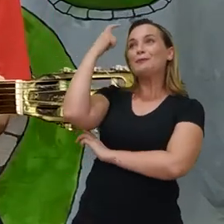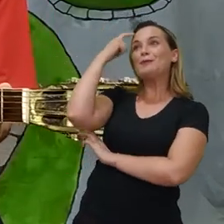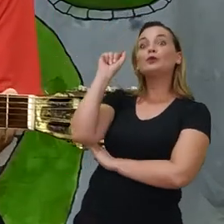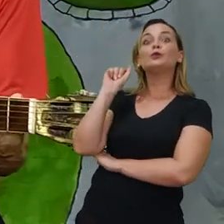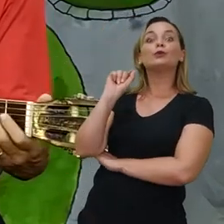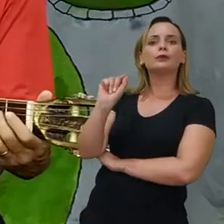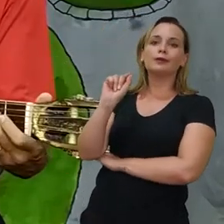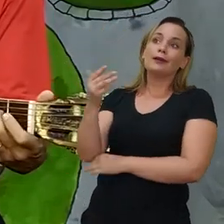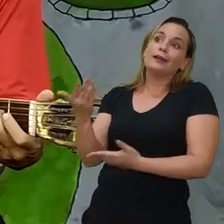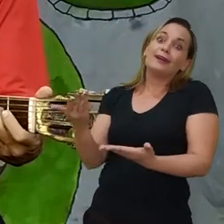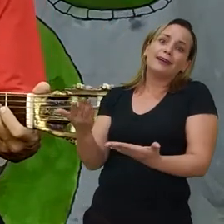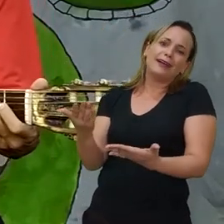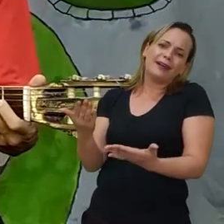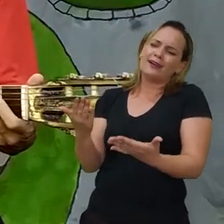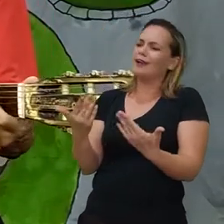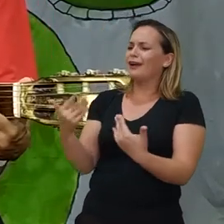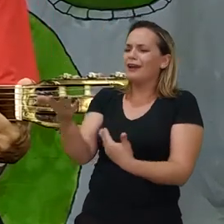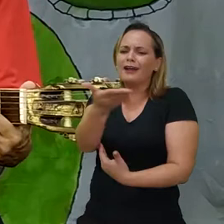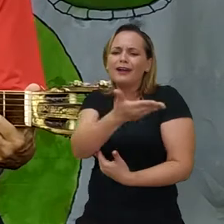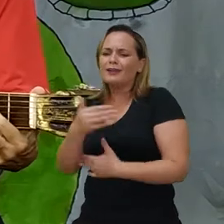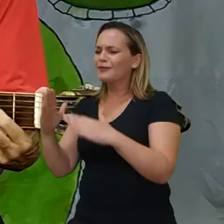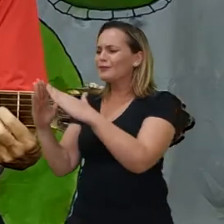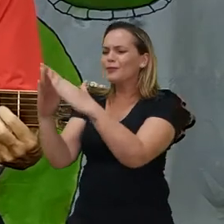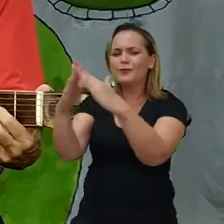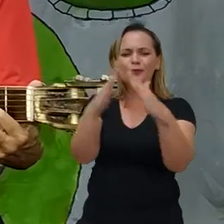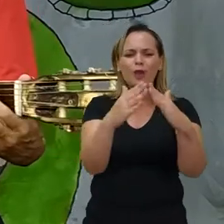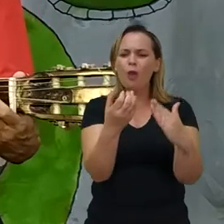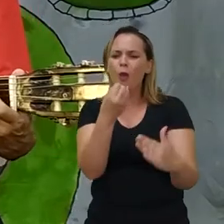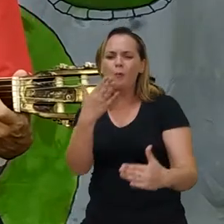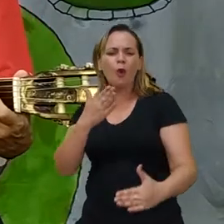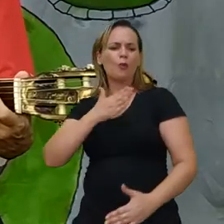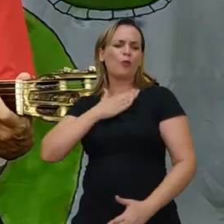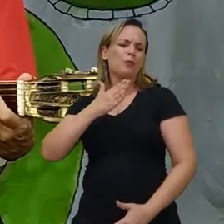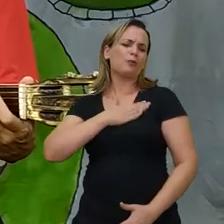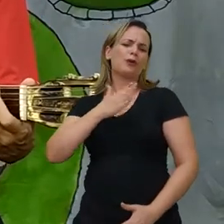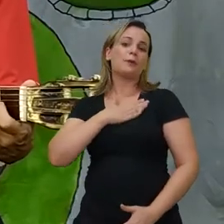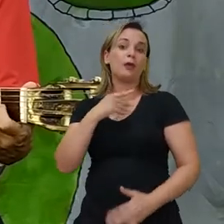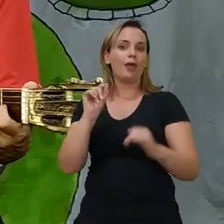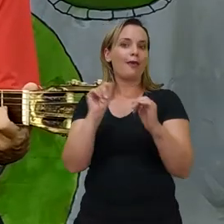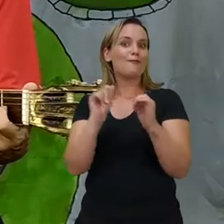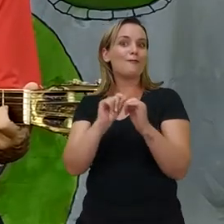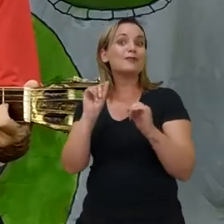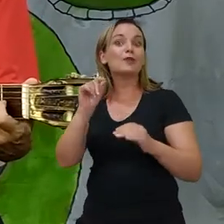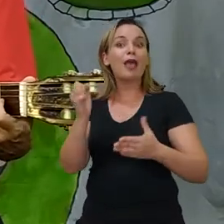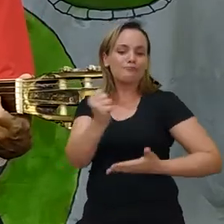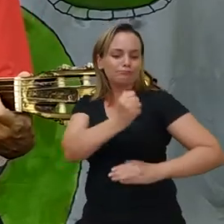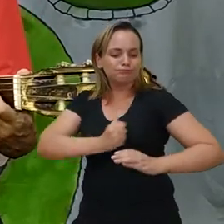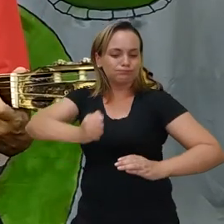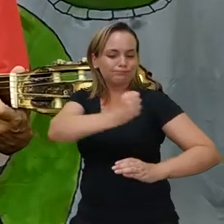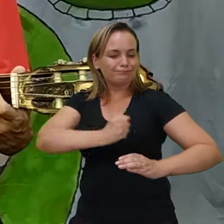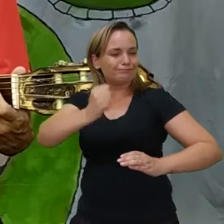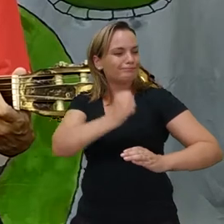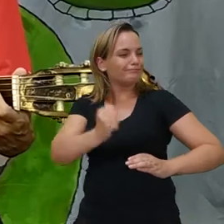seguinte: poxa, foram tão bons esses meus vizinhos que farei para eles um prato predileto.